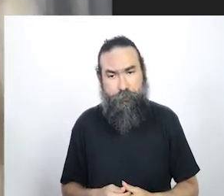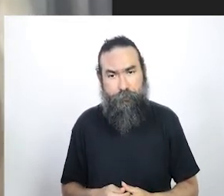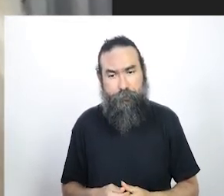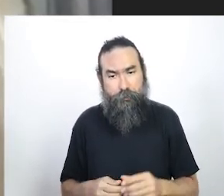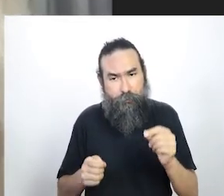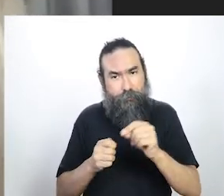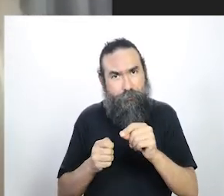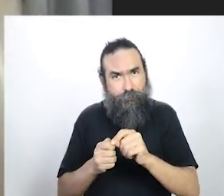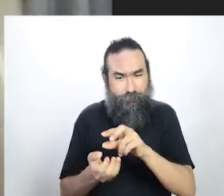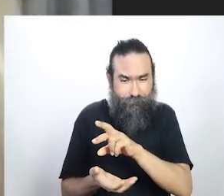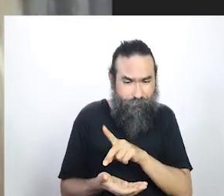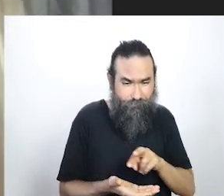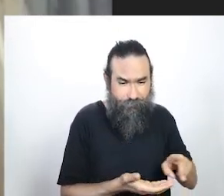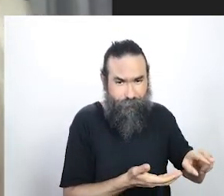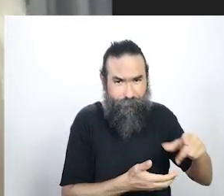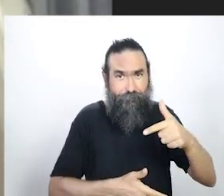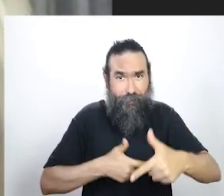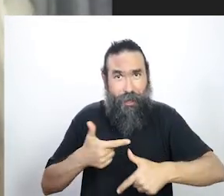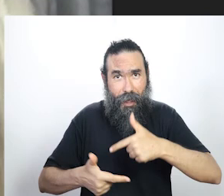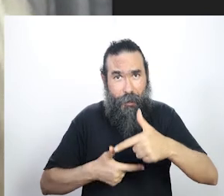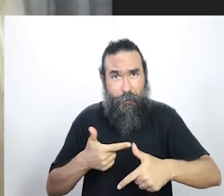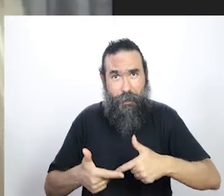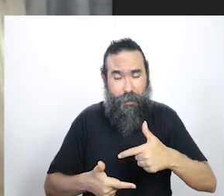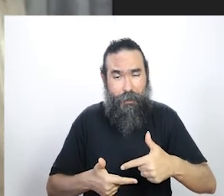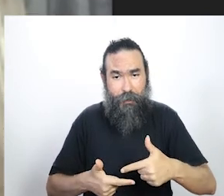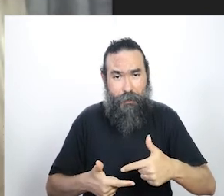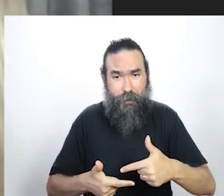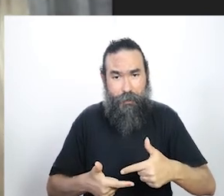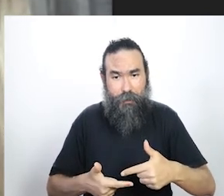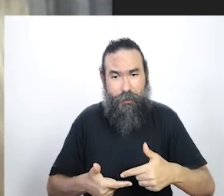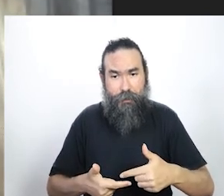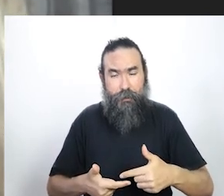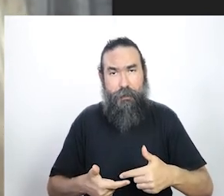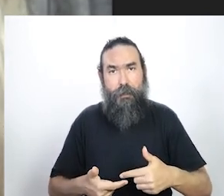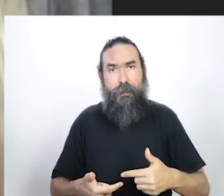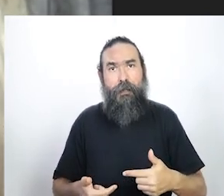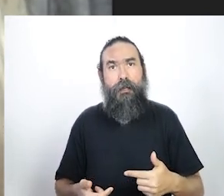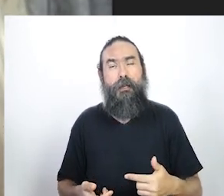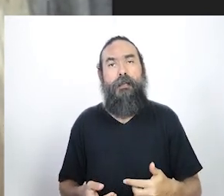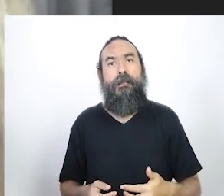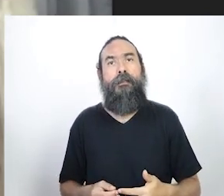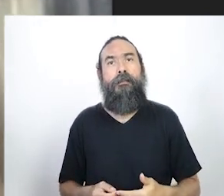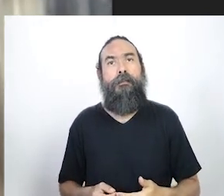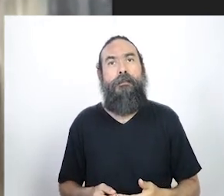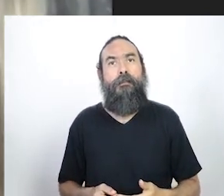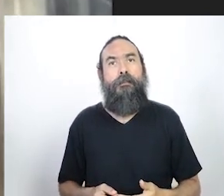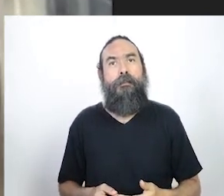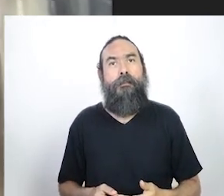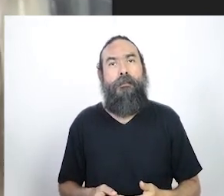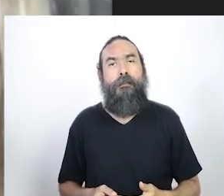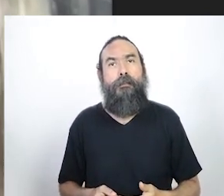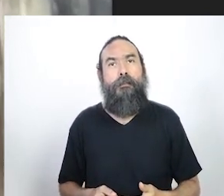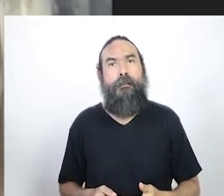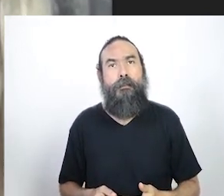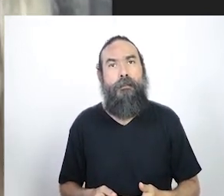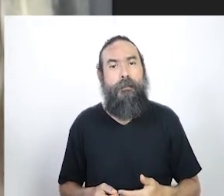de ações nesse sentido, né? De a partir dessa